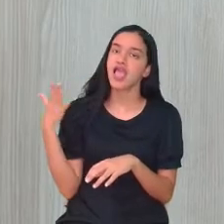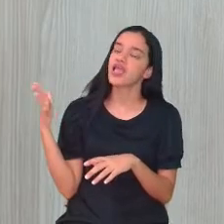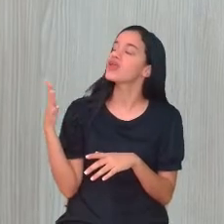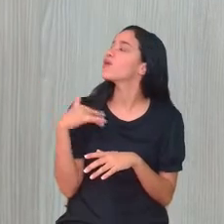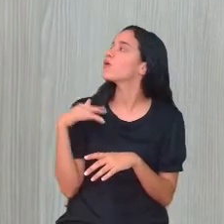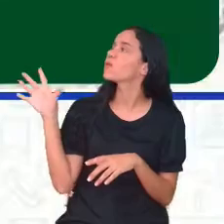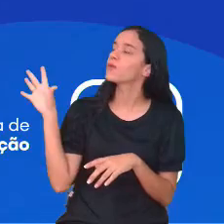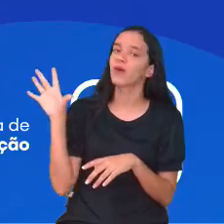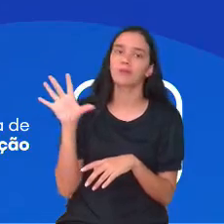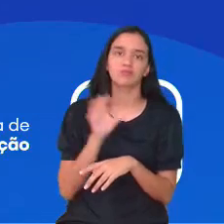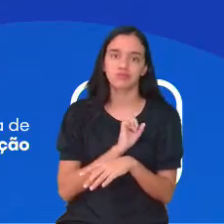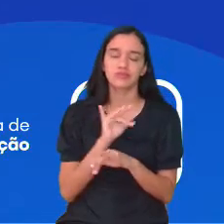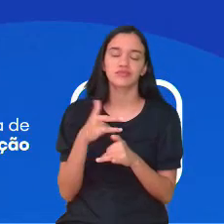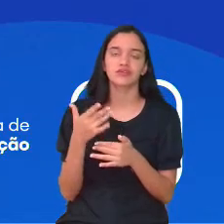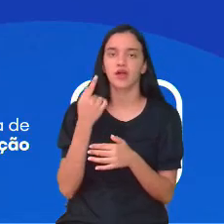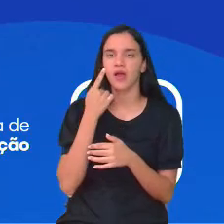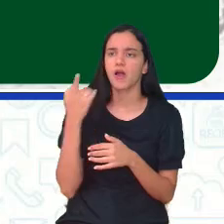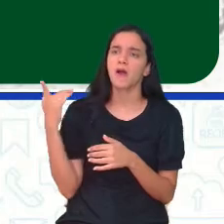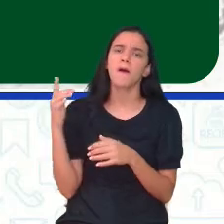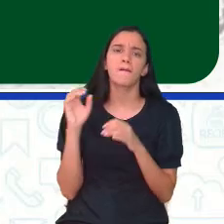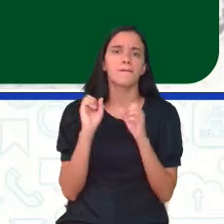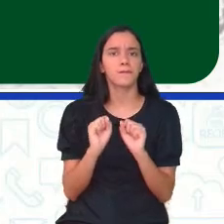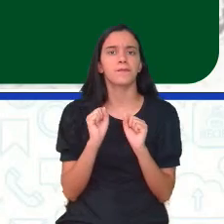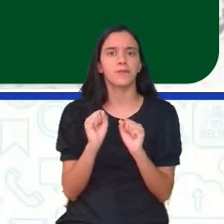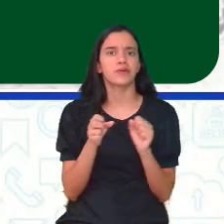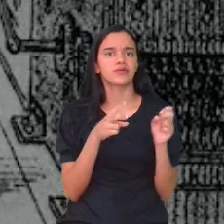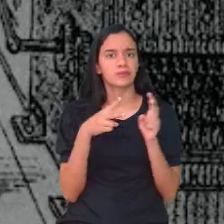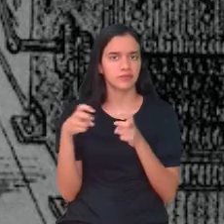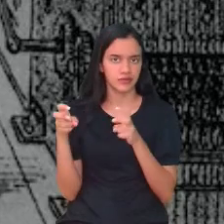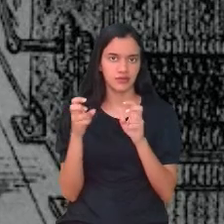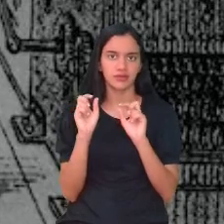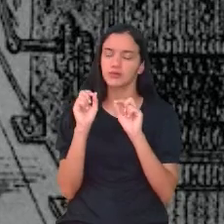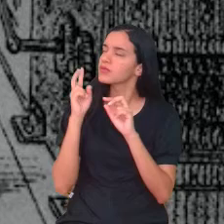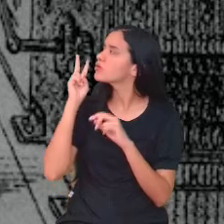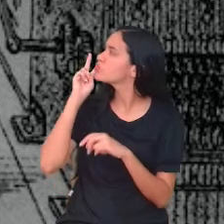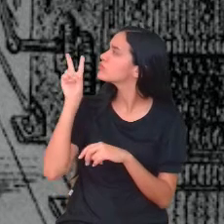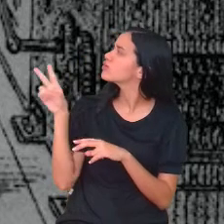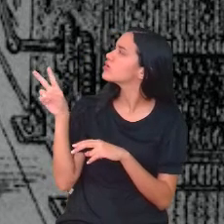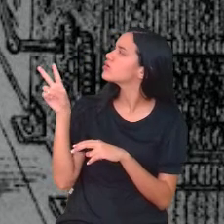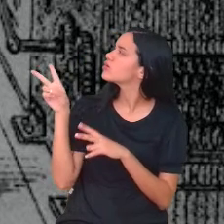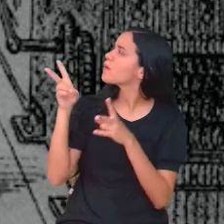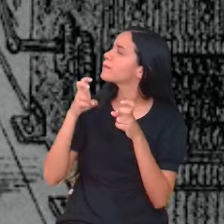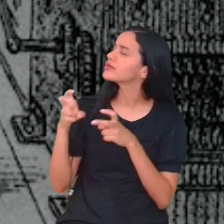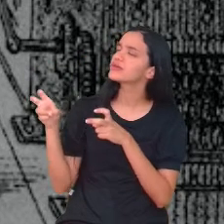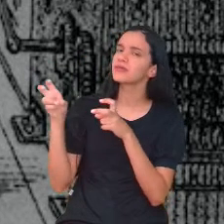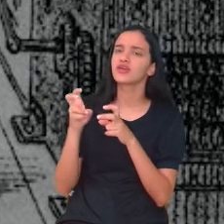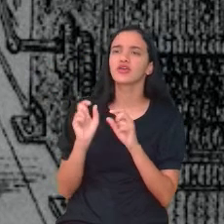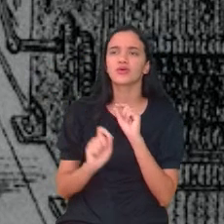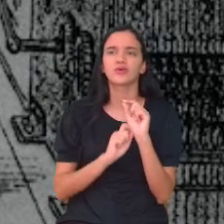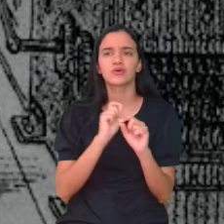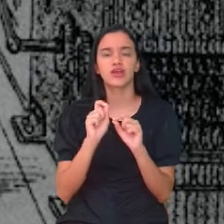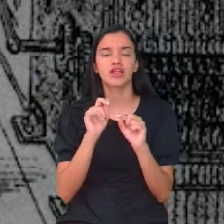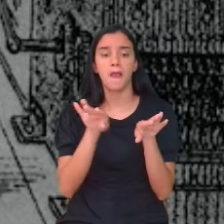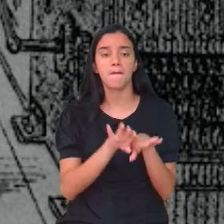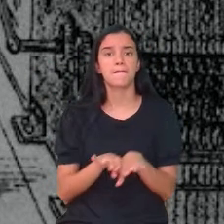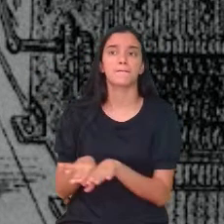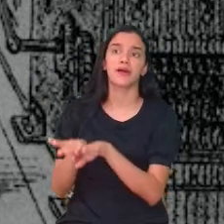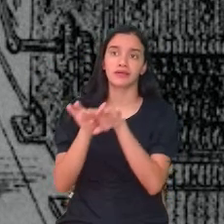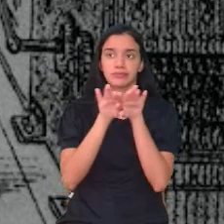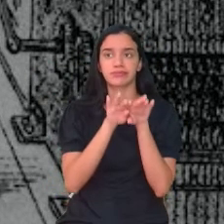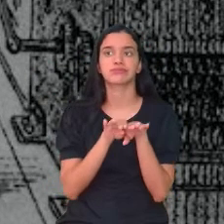charge. A gente pode também observar aí, olhando essa imagem, né, uma questão de